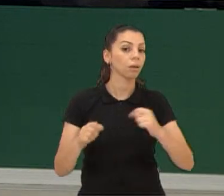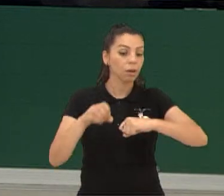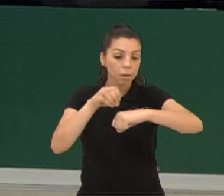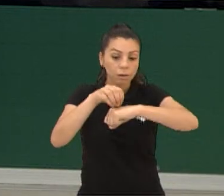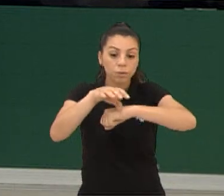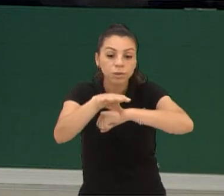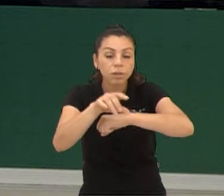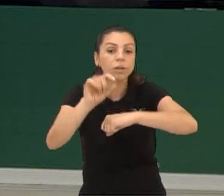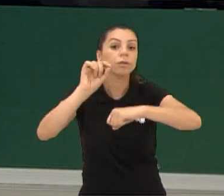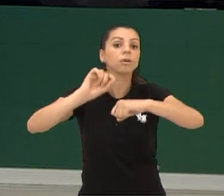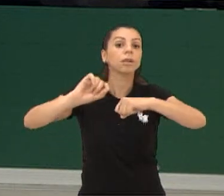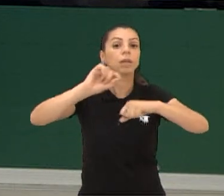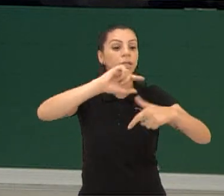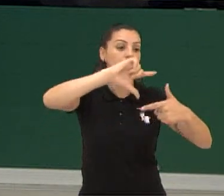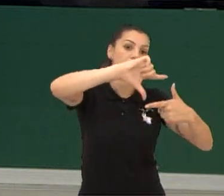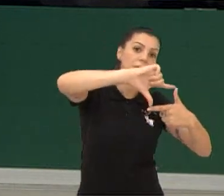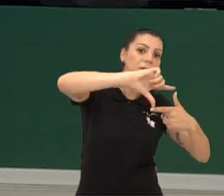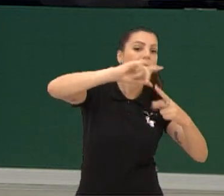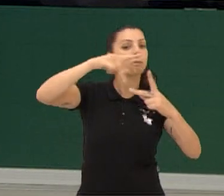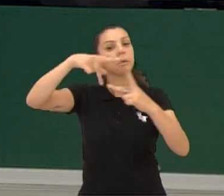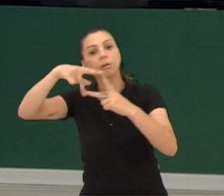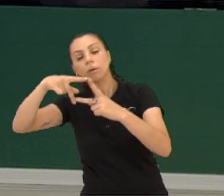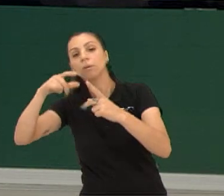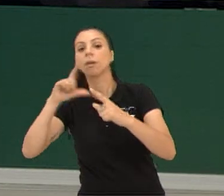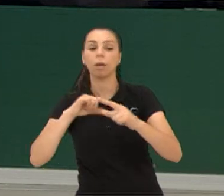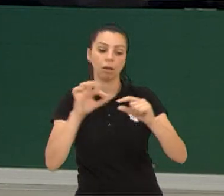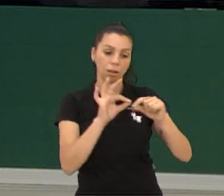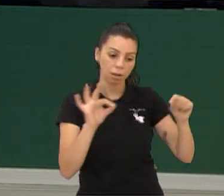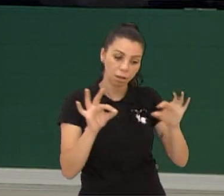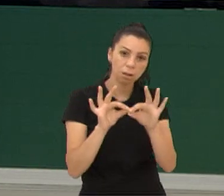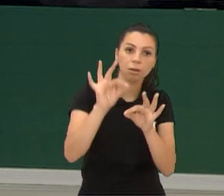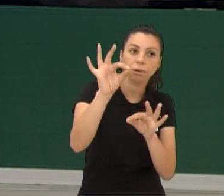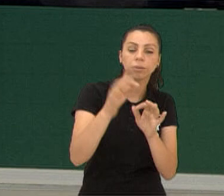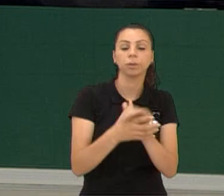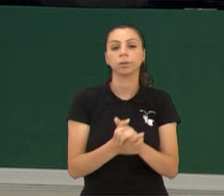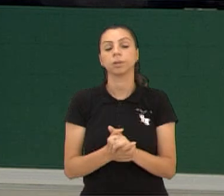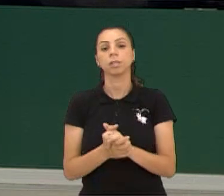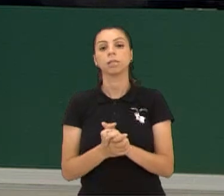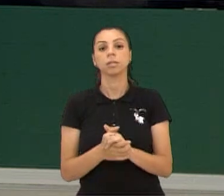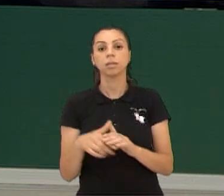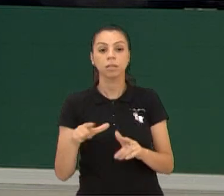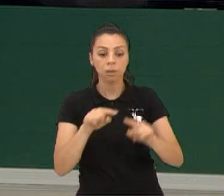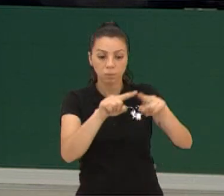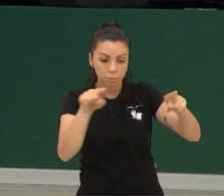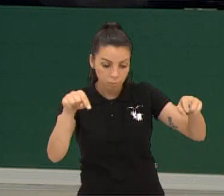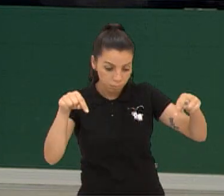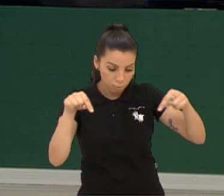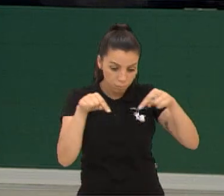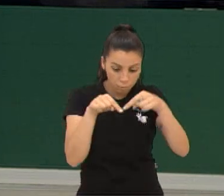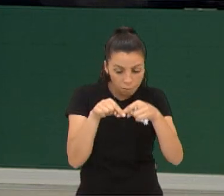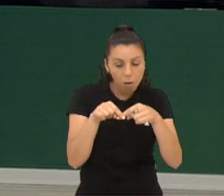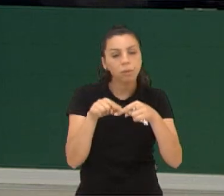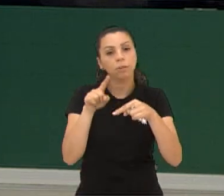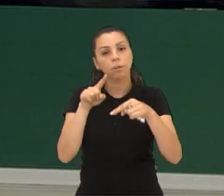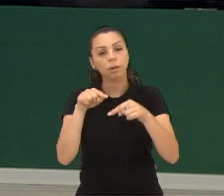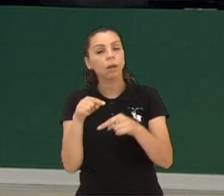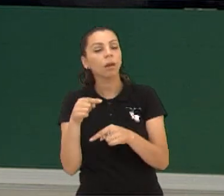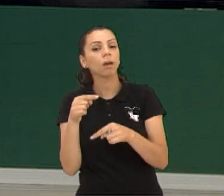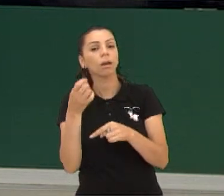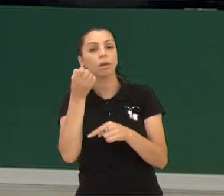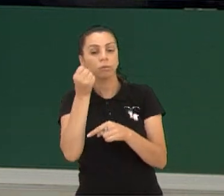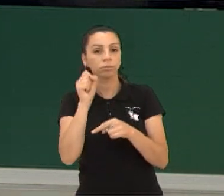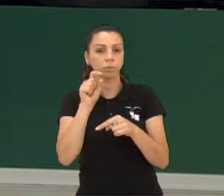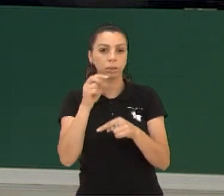dica de quem é essa forma geométrica? A medida dos lados. Se esse quarto é um quarto de 3 por 3, então